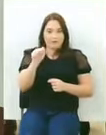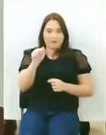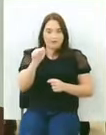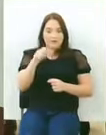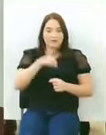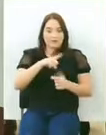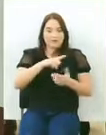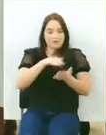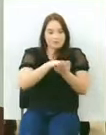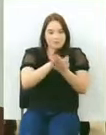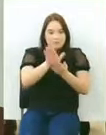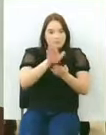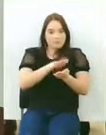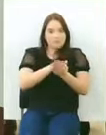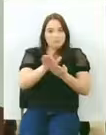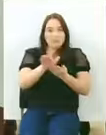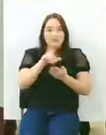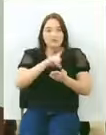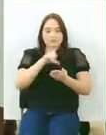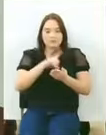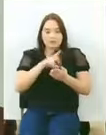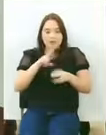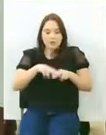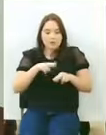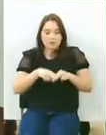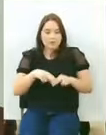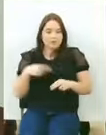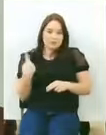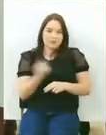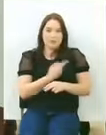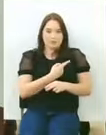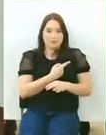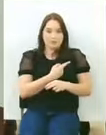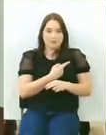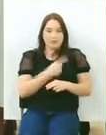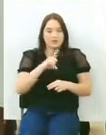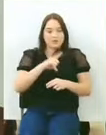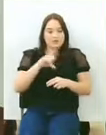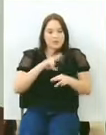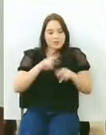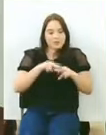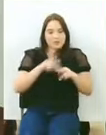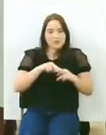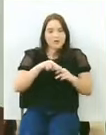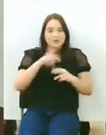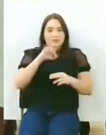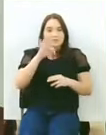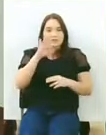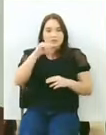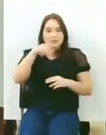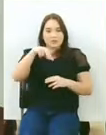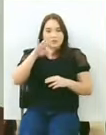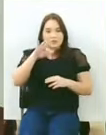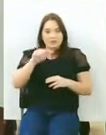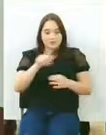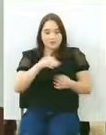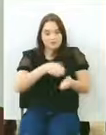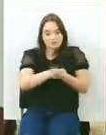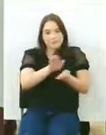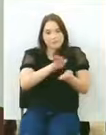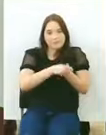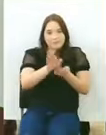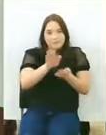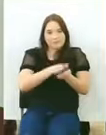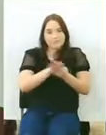organizar numa página, depois colocar tinta e nos usar para repetir tudo isso de novo em outra